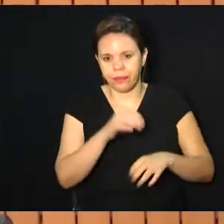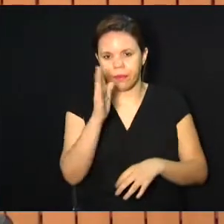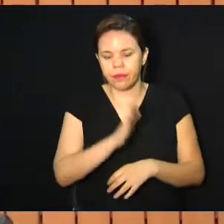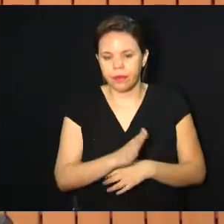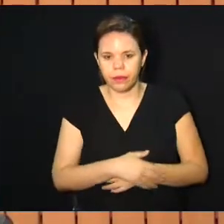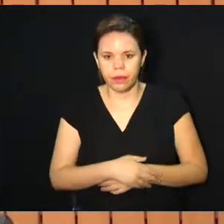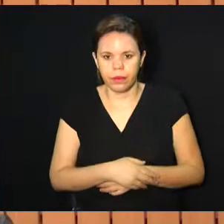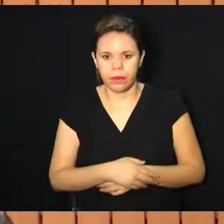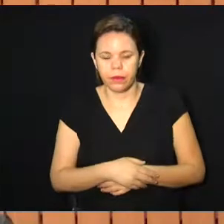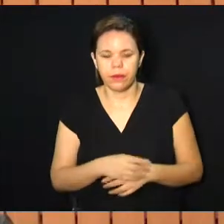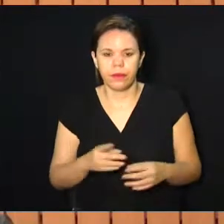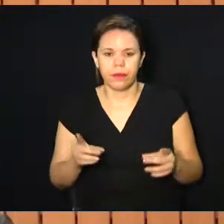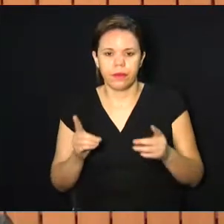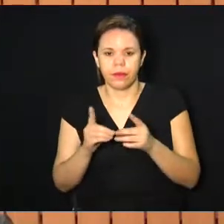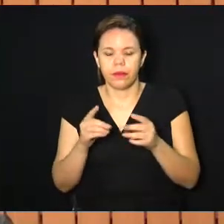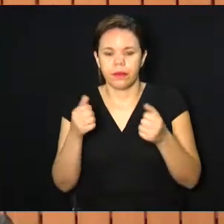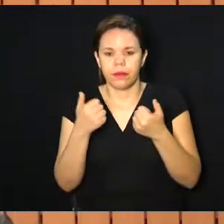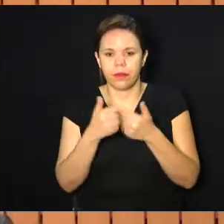no serviço de ônibus.